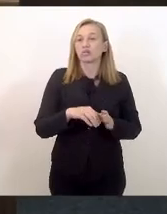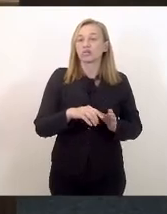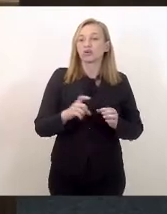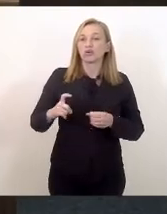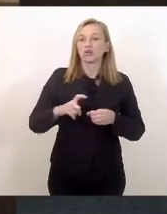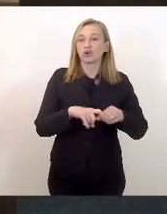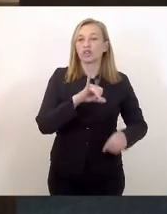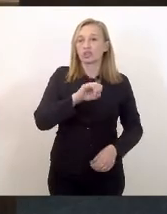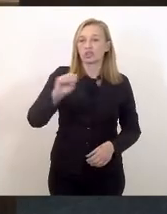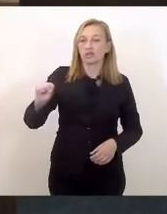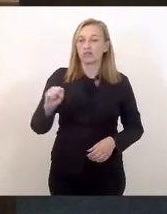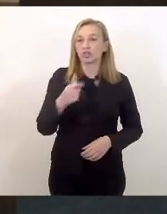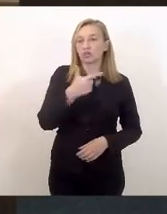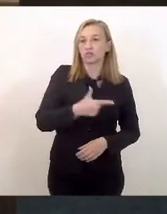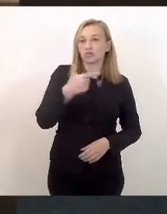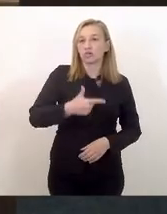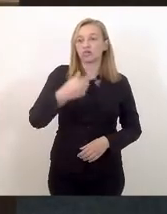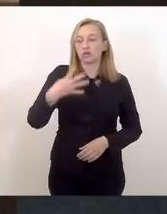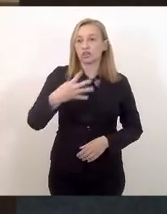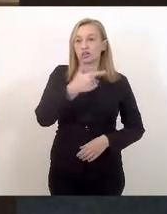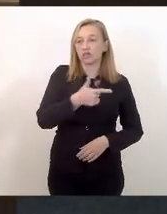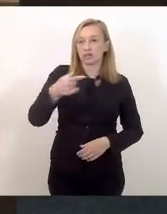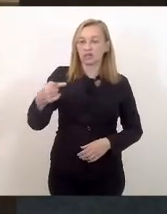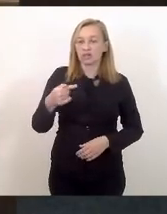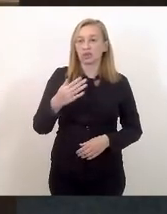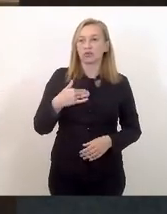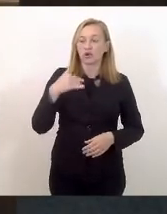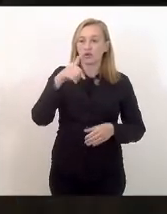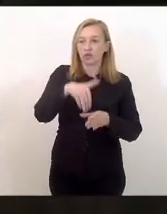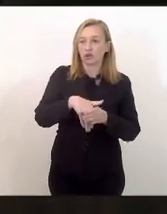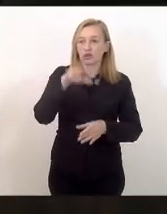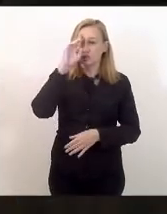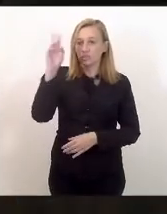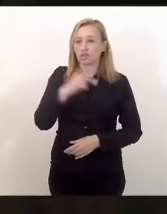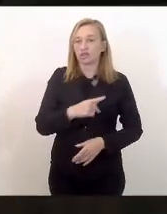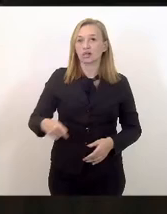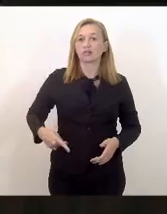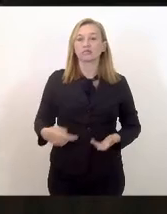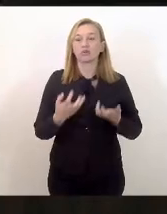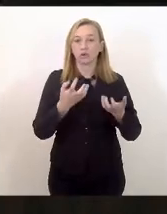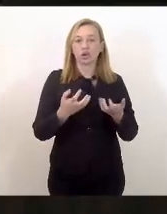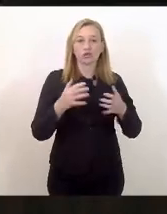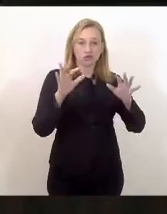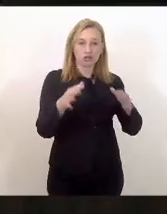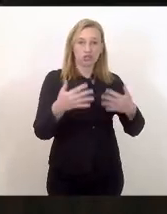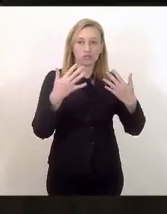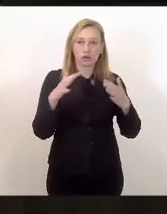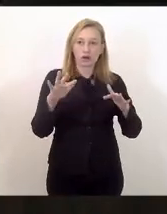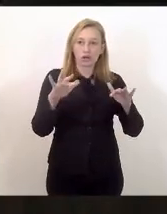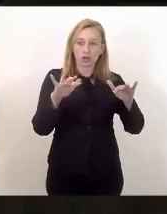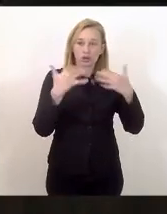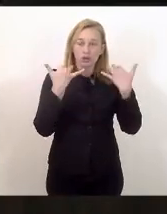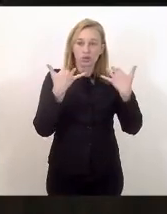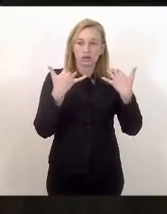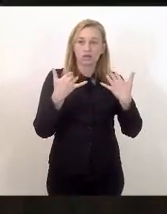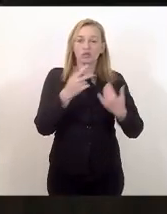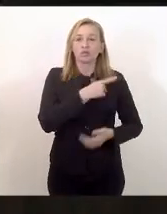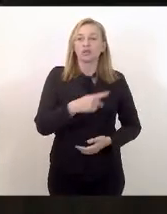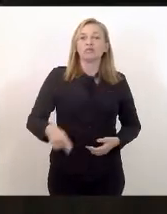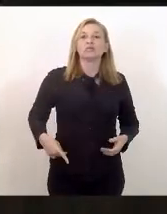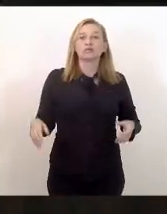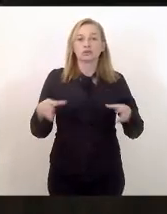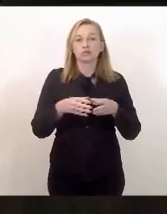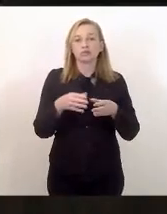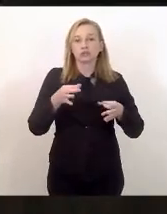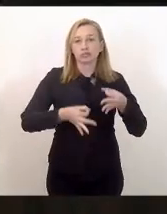ICMS 224 de 17. É o voto, senhor presidente. Eu quero chamar a atenção do presidente da Comissão de Constituição e